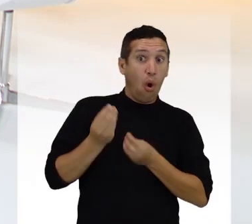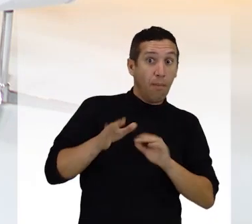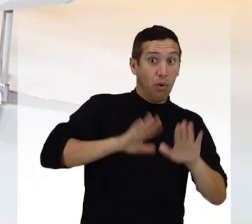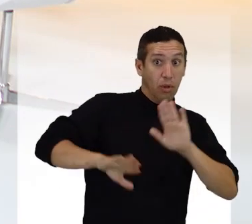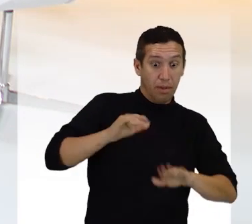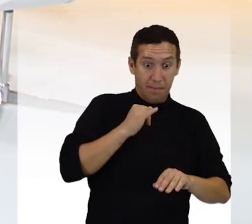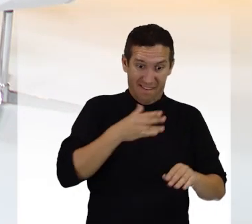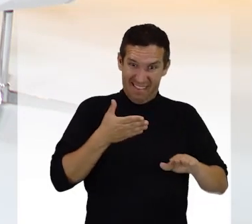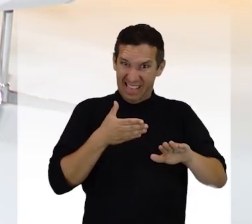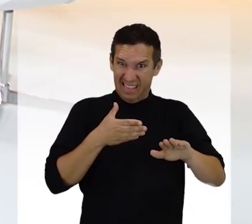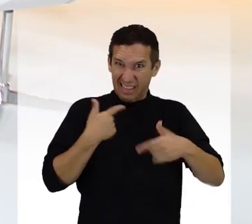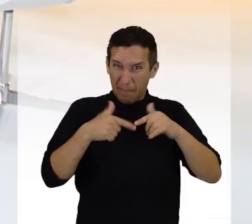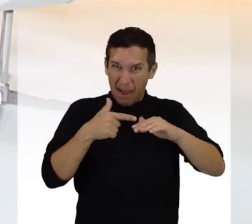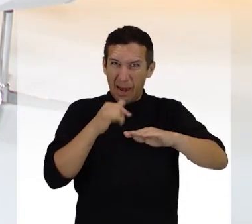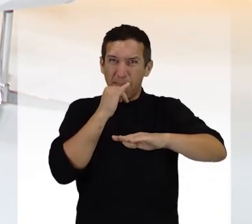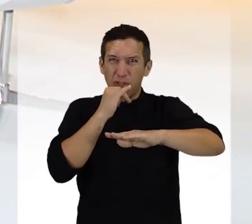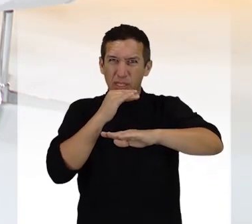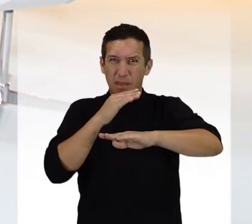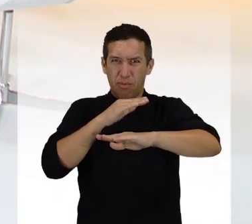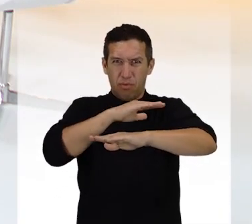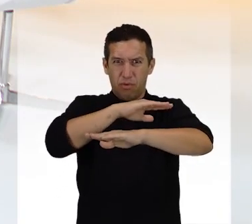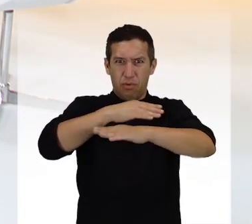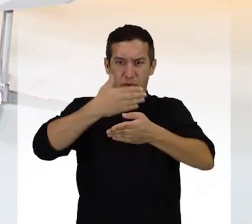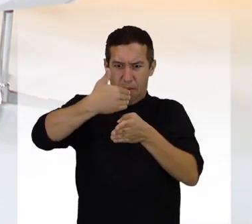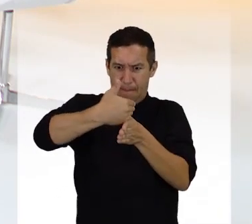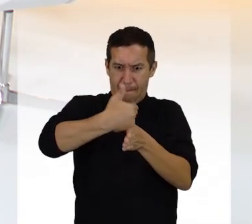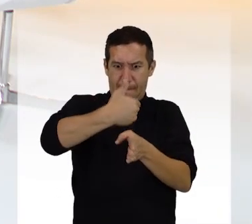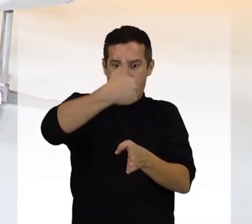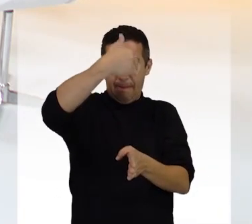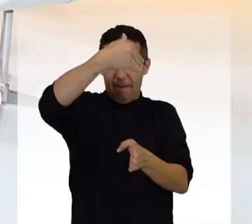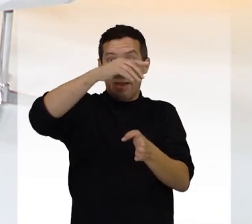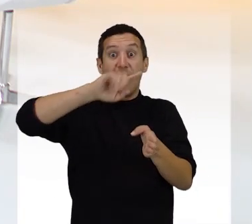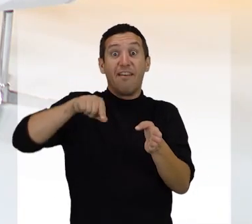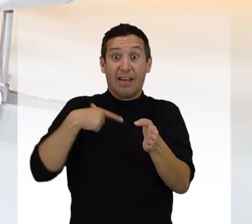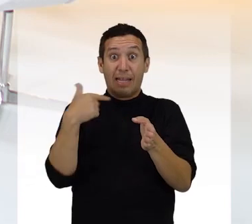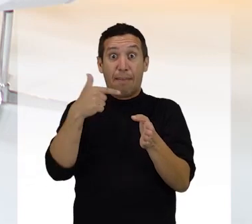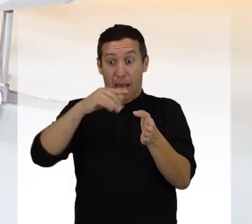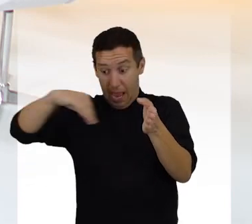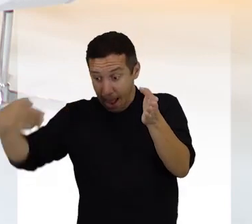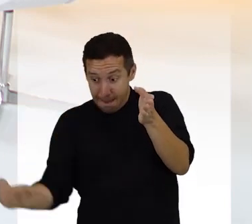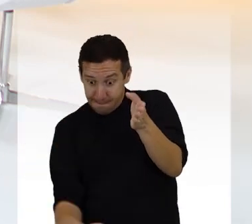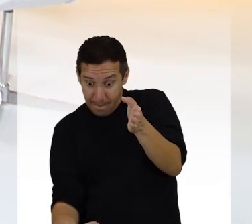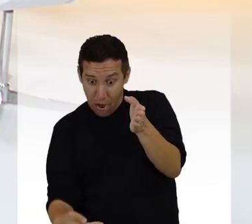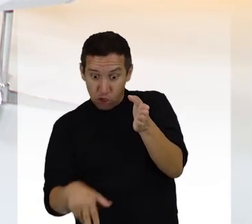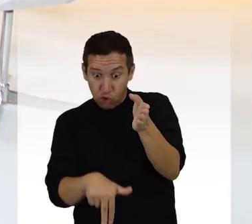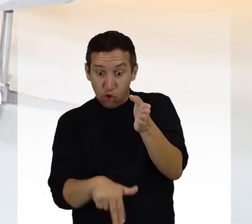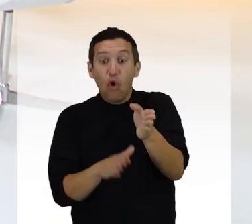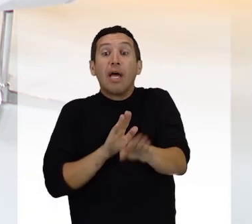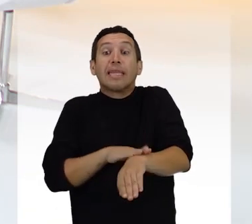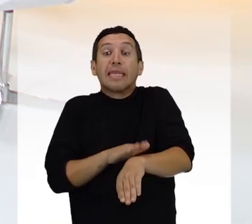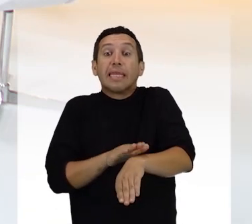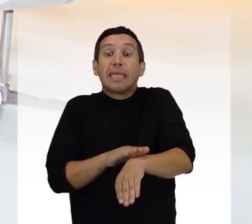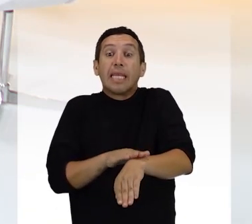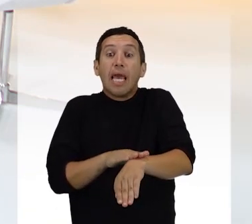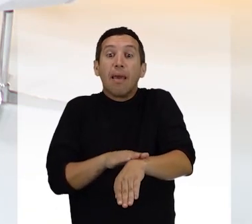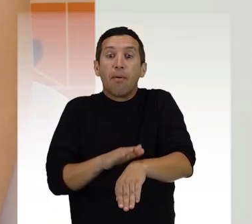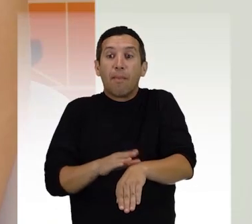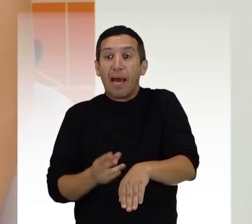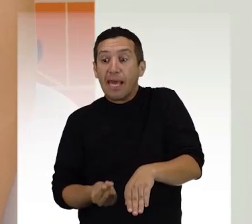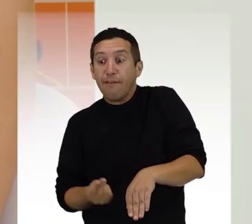Prevenção, precaução. Então, quando você está diante de uma barragem, o trabalhador vê que ele vai trabalhar embaixo de uma barragem, ele tem que